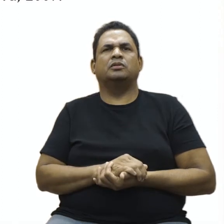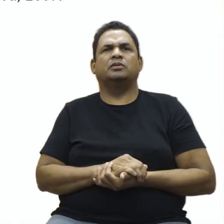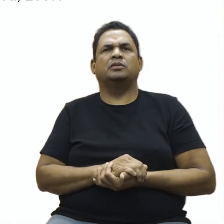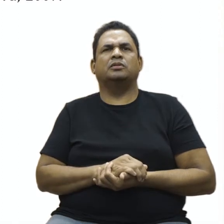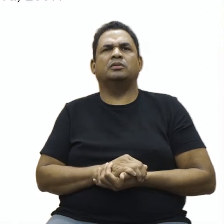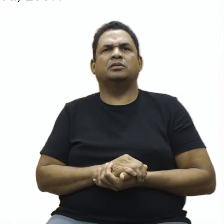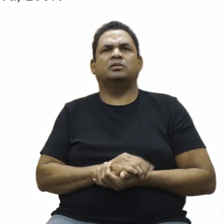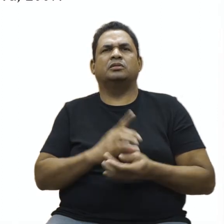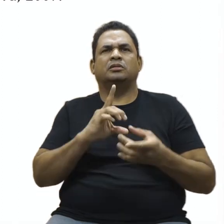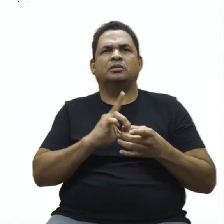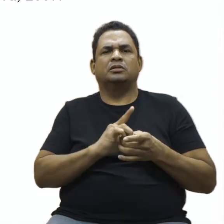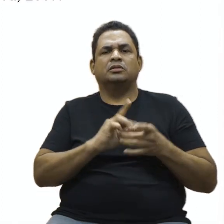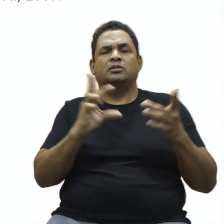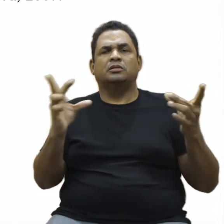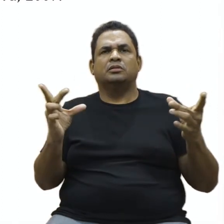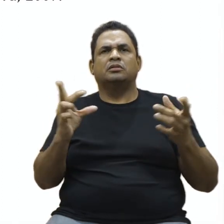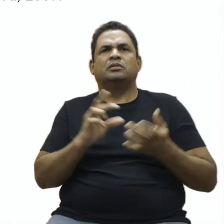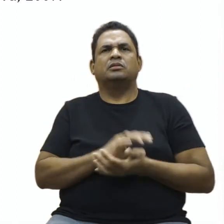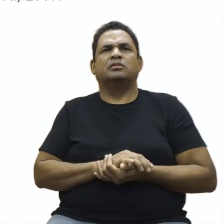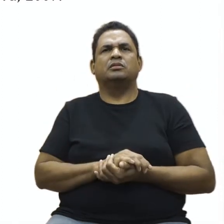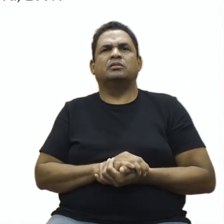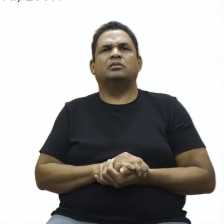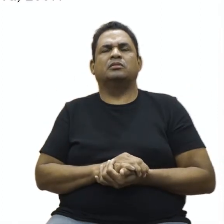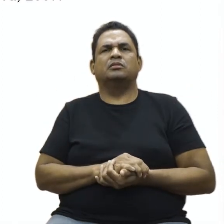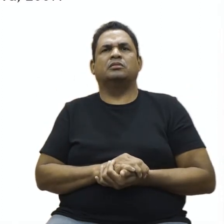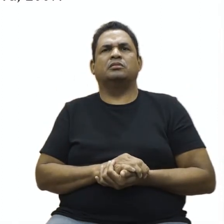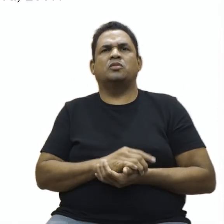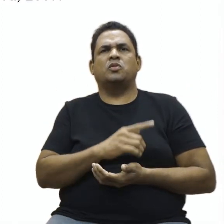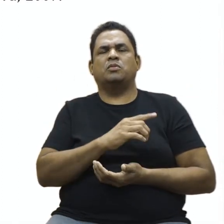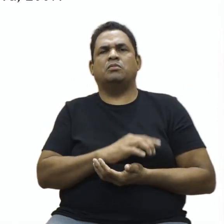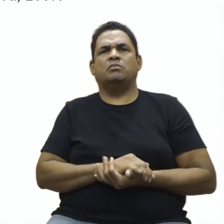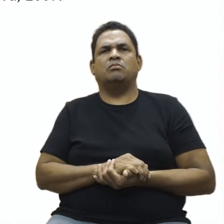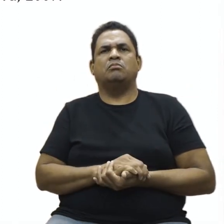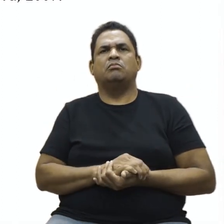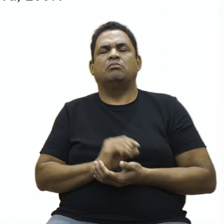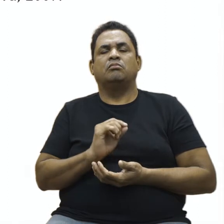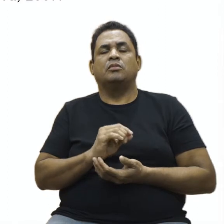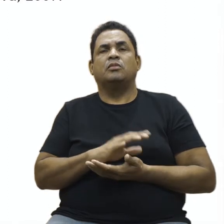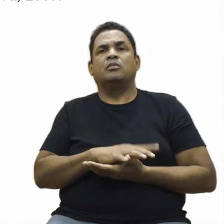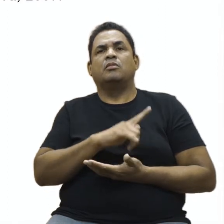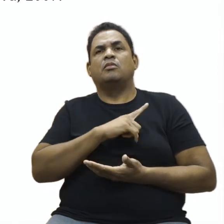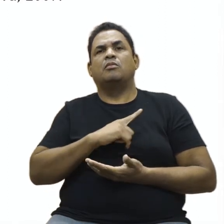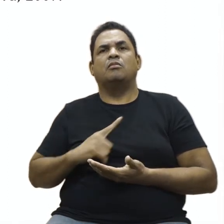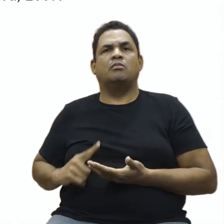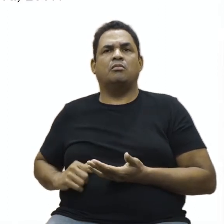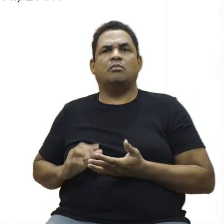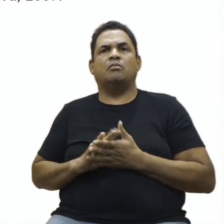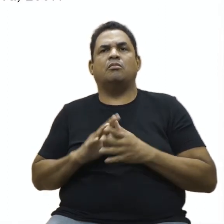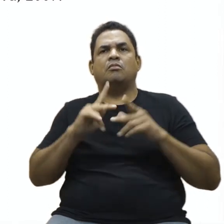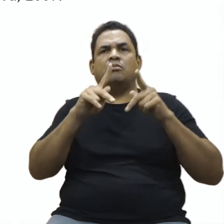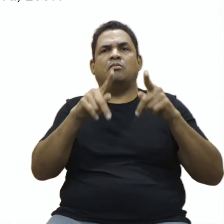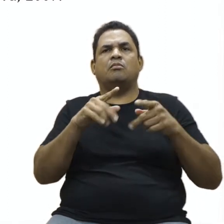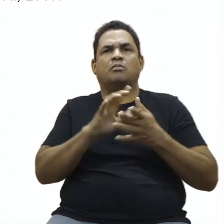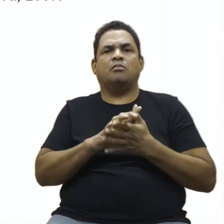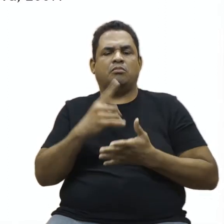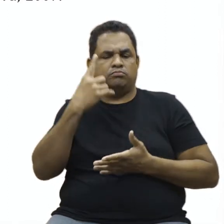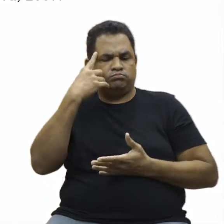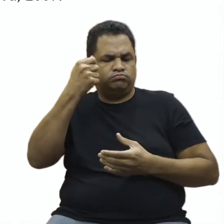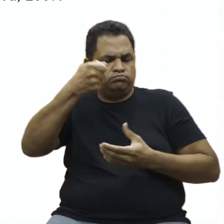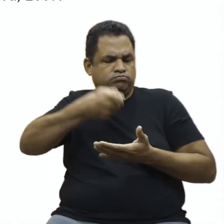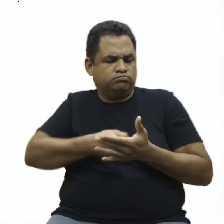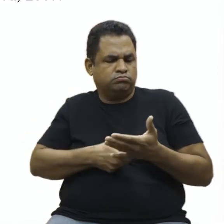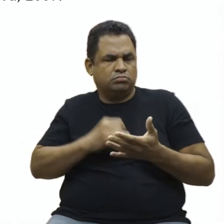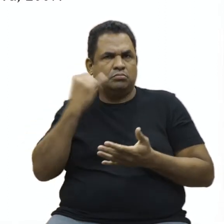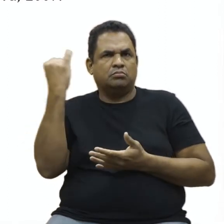a democracia. Vamos lá. Democracia. Governo na qual o povo toma as decisões importantes a respeito